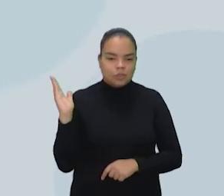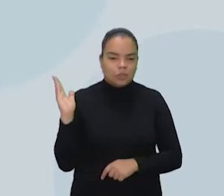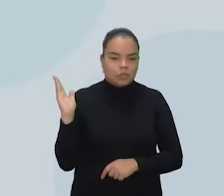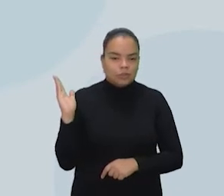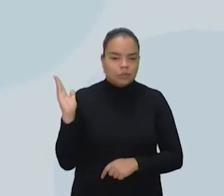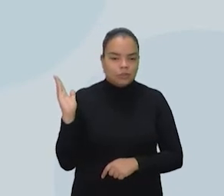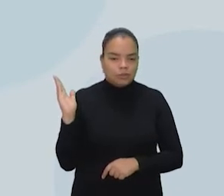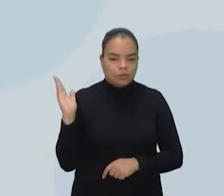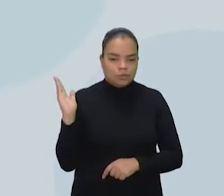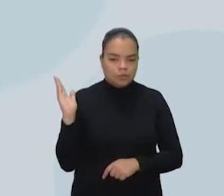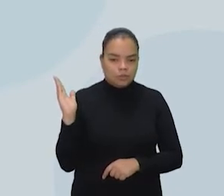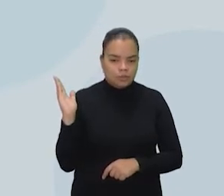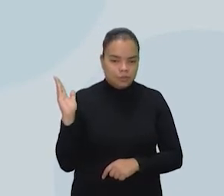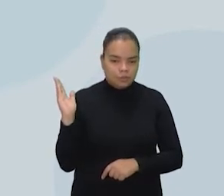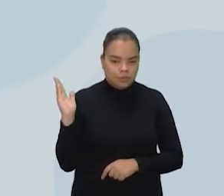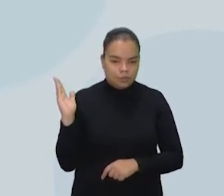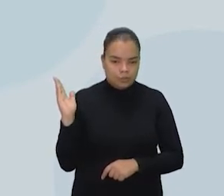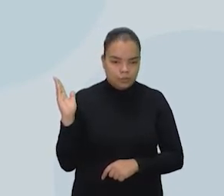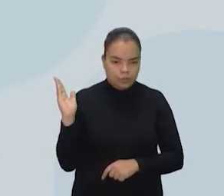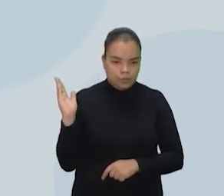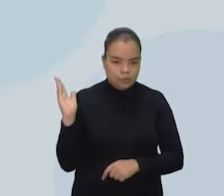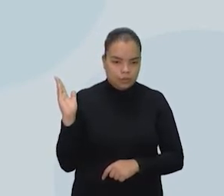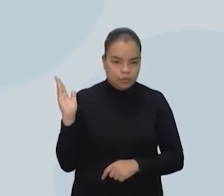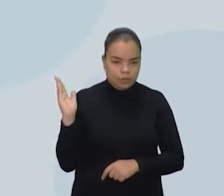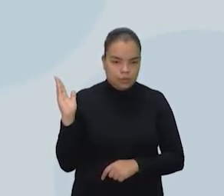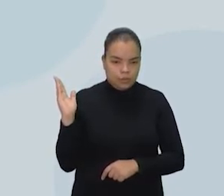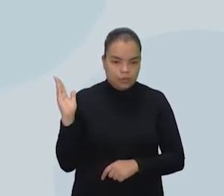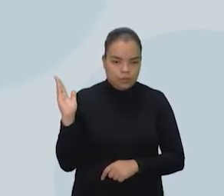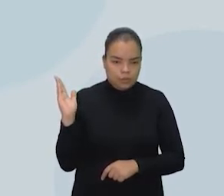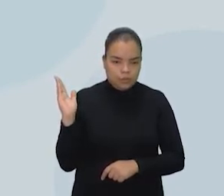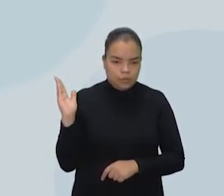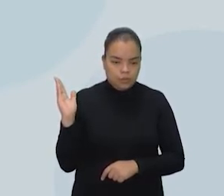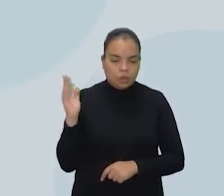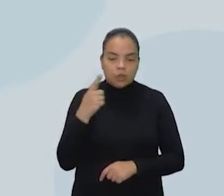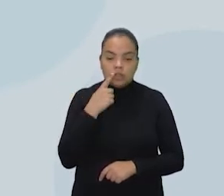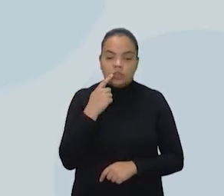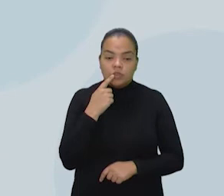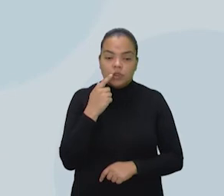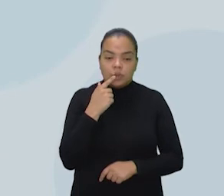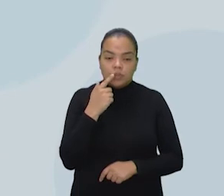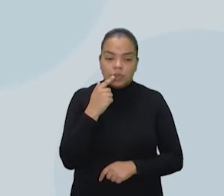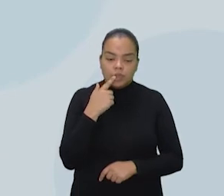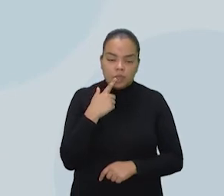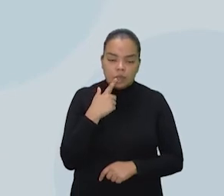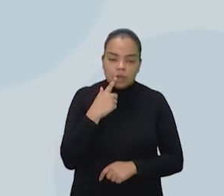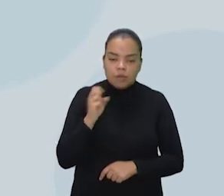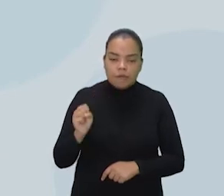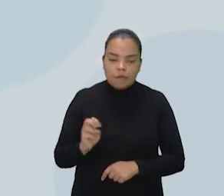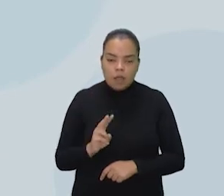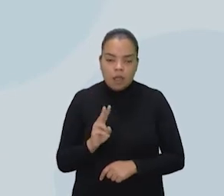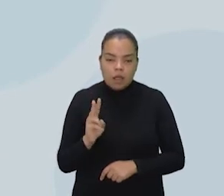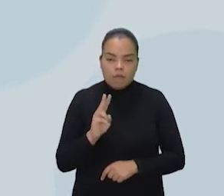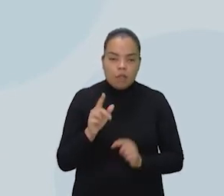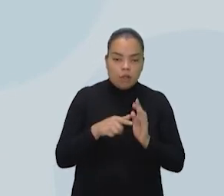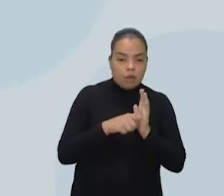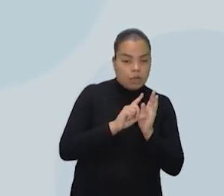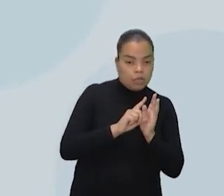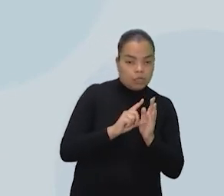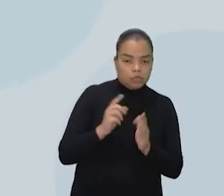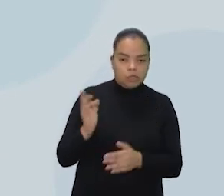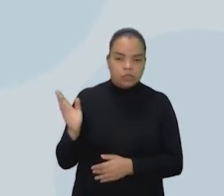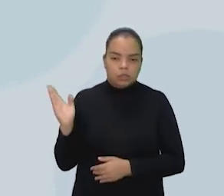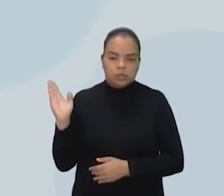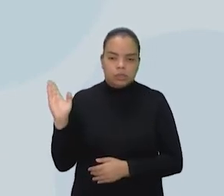aqui. Esse cálculo... Eu estou apontando de vermelho o valor anterior, né? Sempre o valor anterior, ó. O que a gente percebe